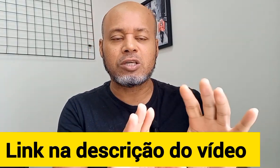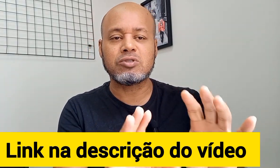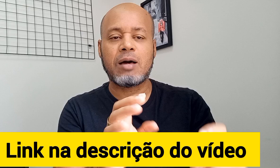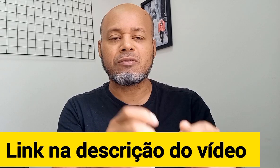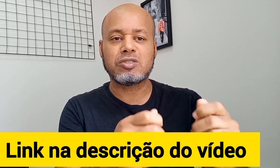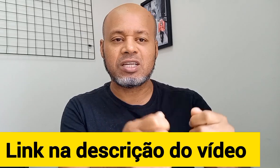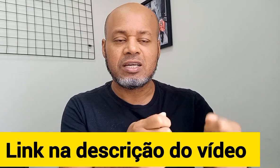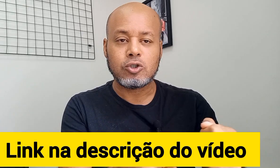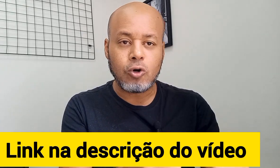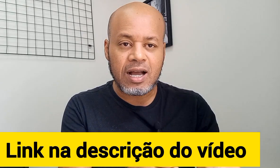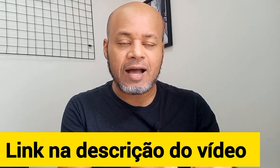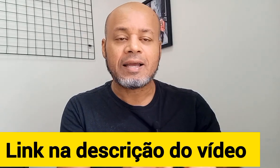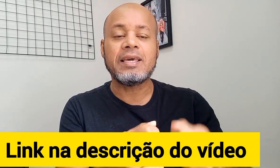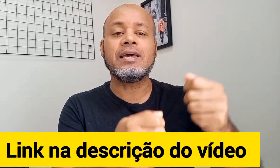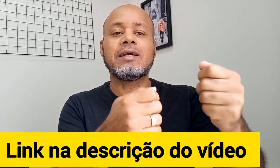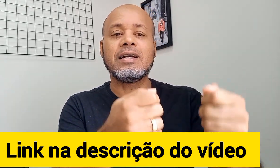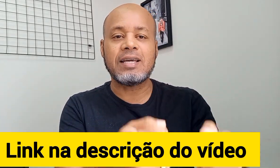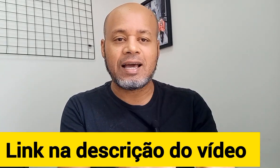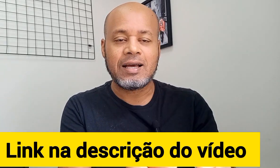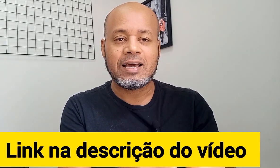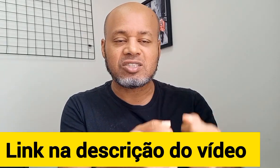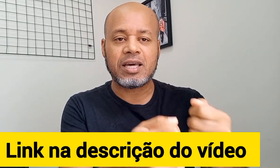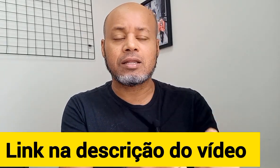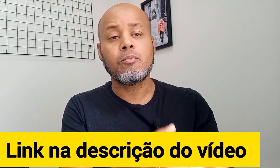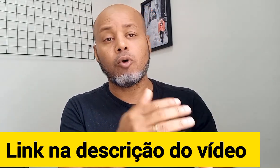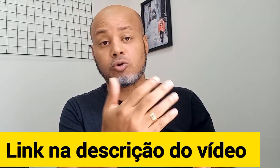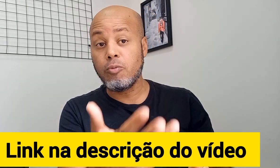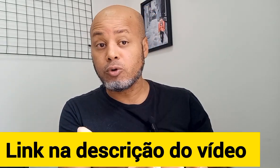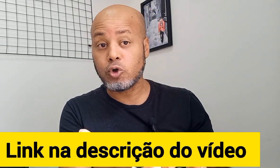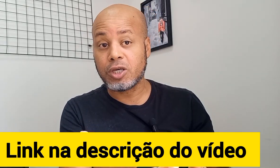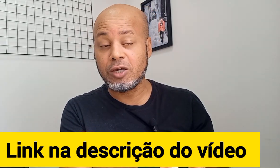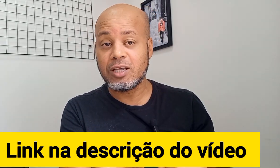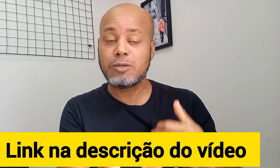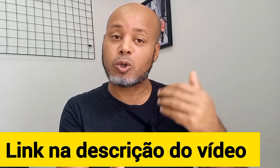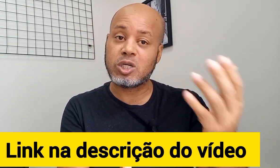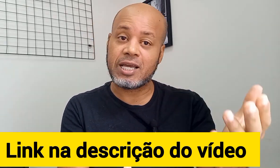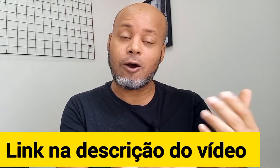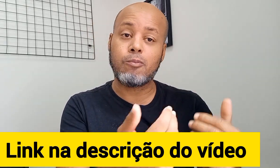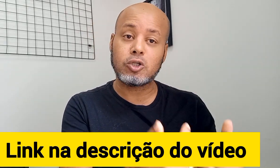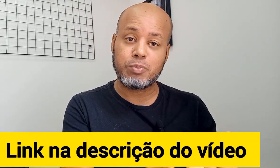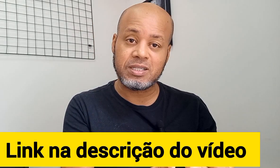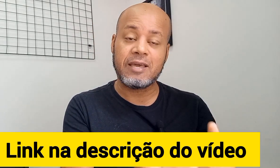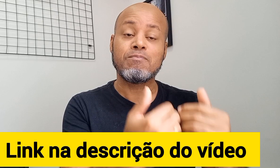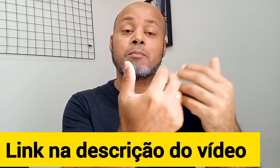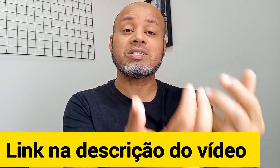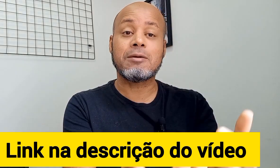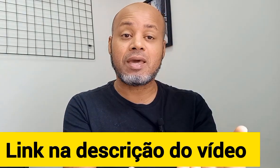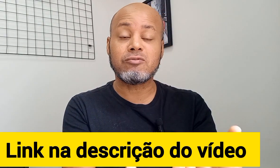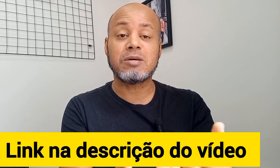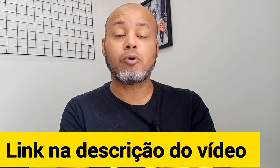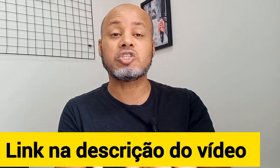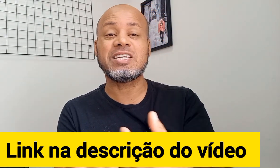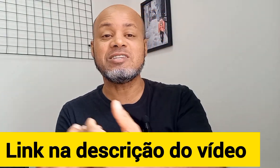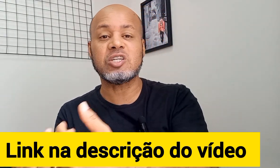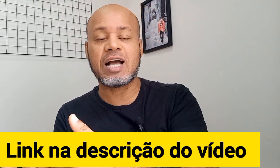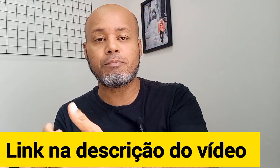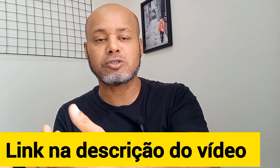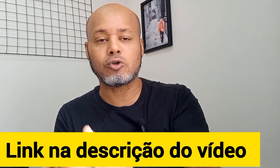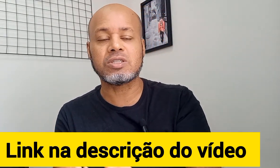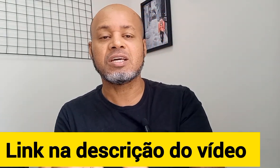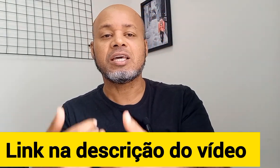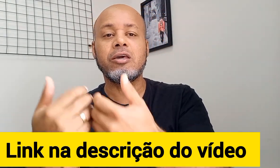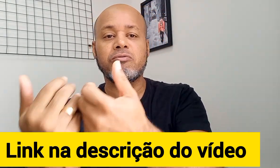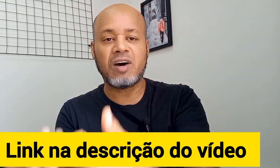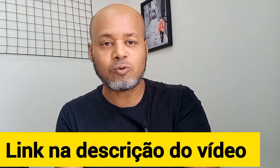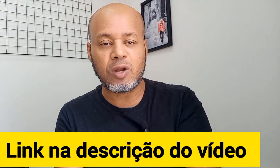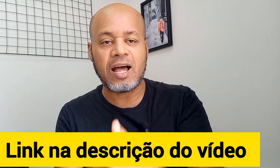vários joguinhos lá para você jogar e ganhar essa renda. Como é um joguinho, né, você pode ganhar ou pode perder, mas também você pode indicar